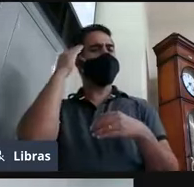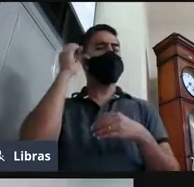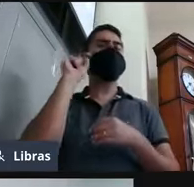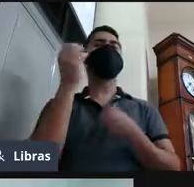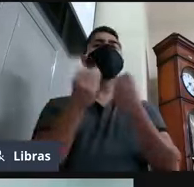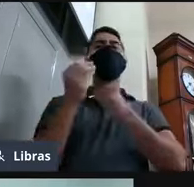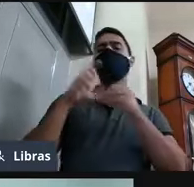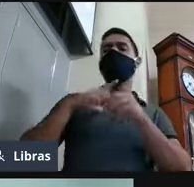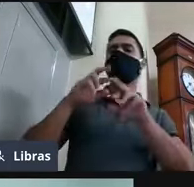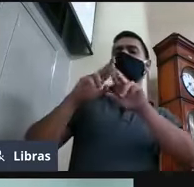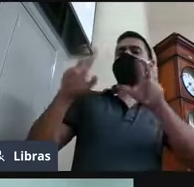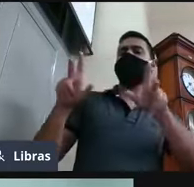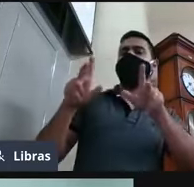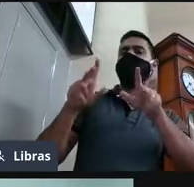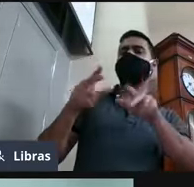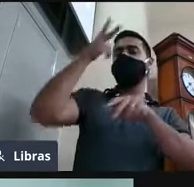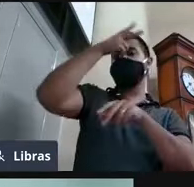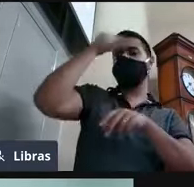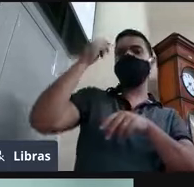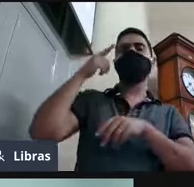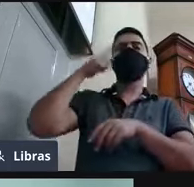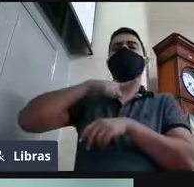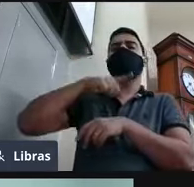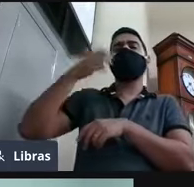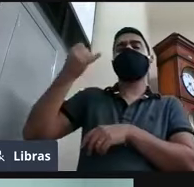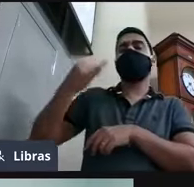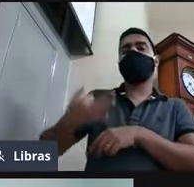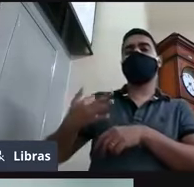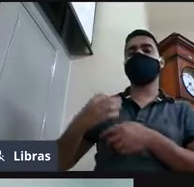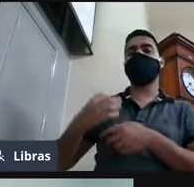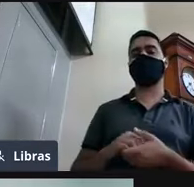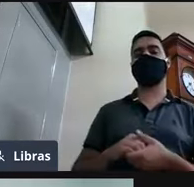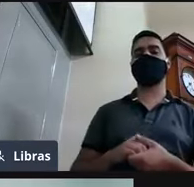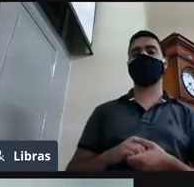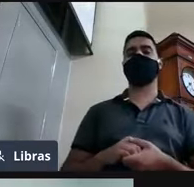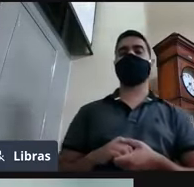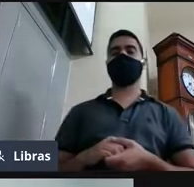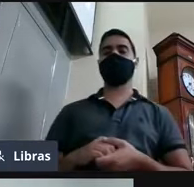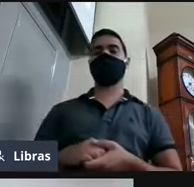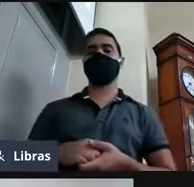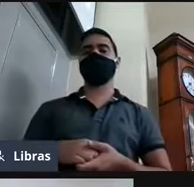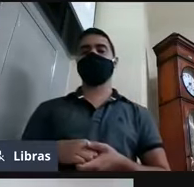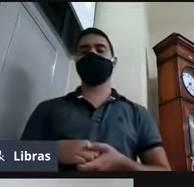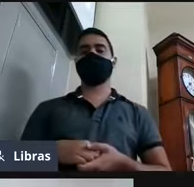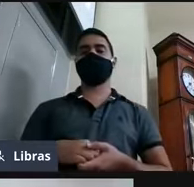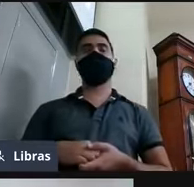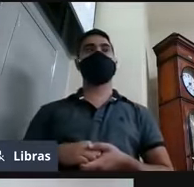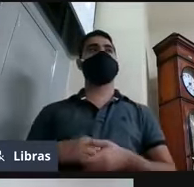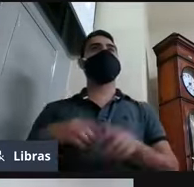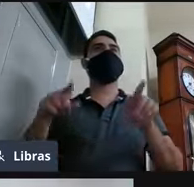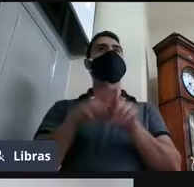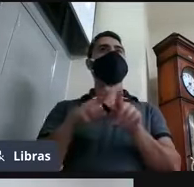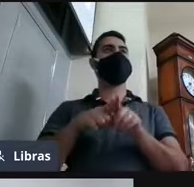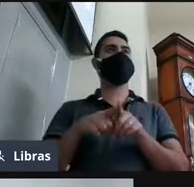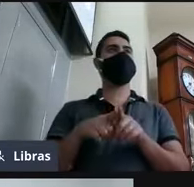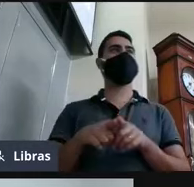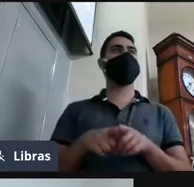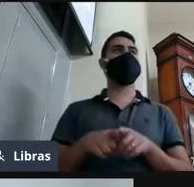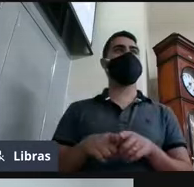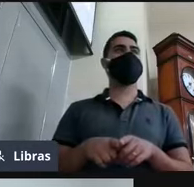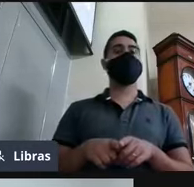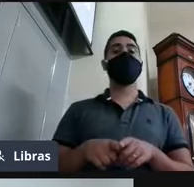essa diferença que a prefeitura não consegue explicar. Uma outra coisa, ouvindo o prefeito e dando amplo direito